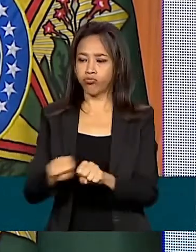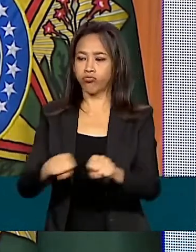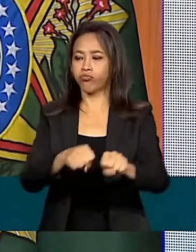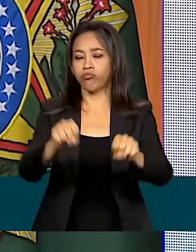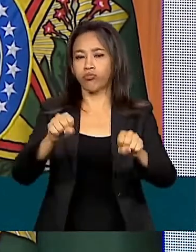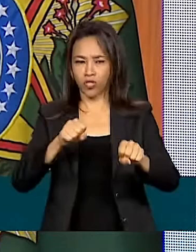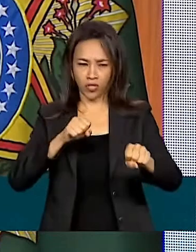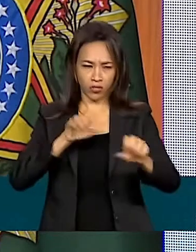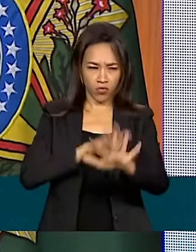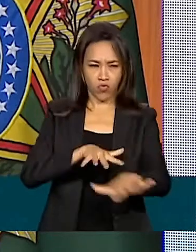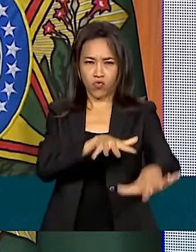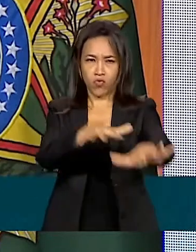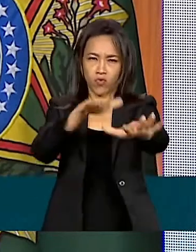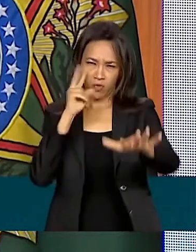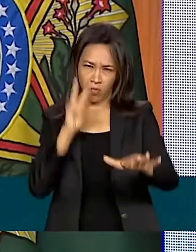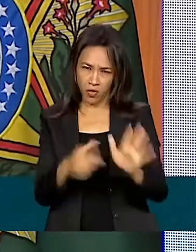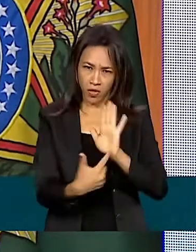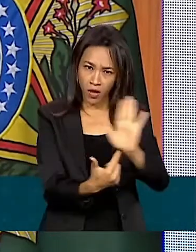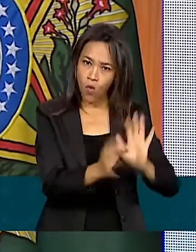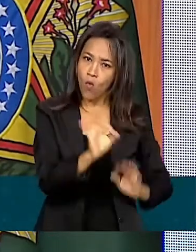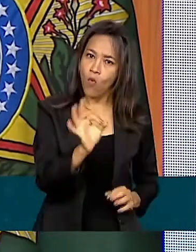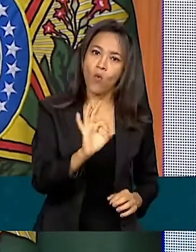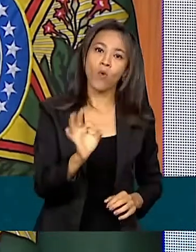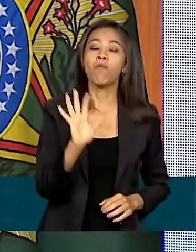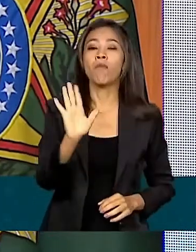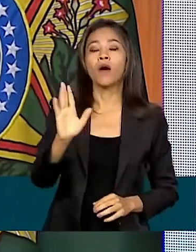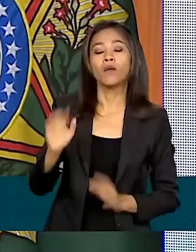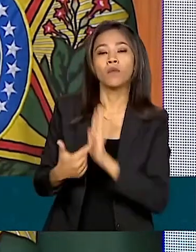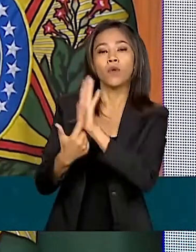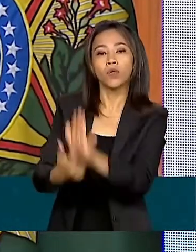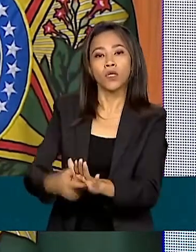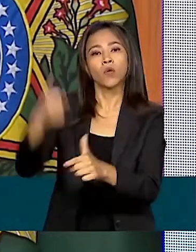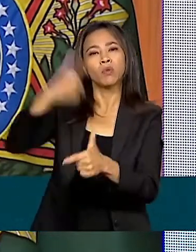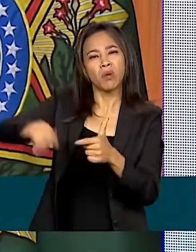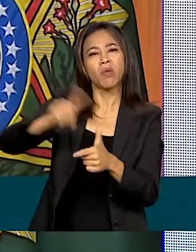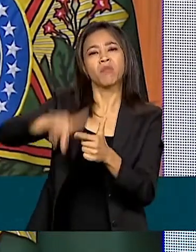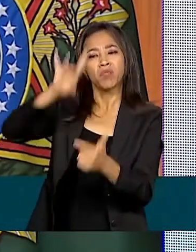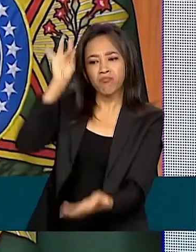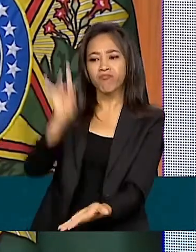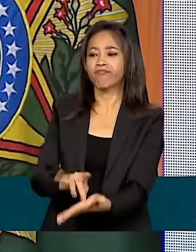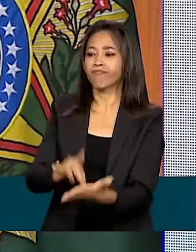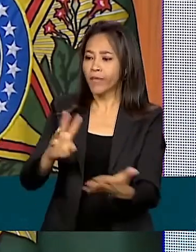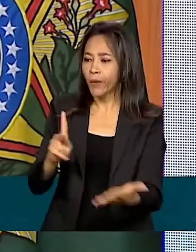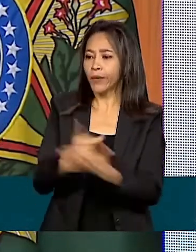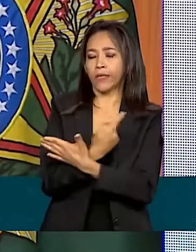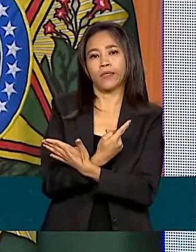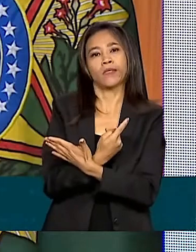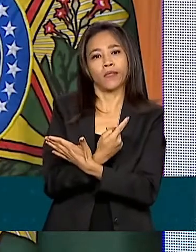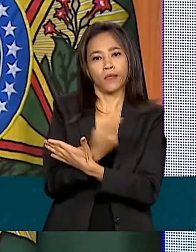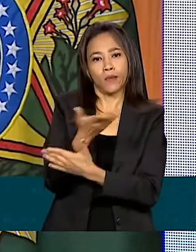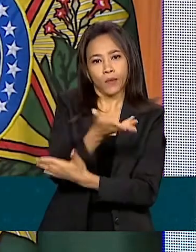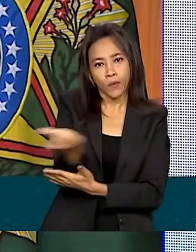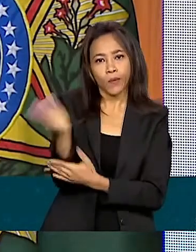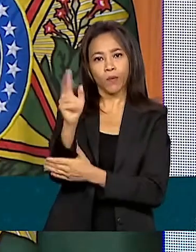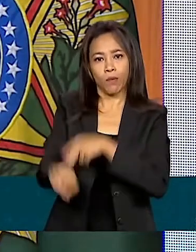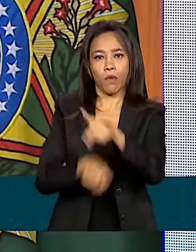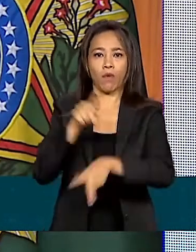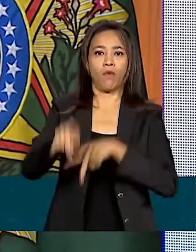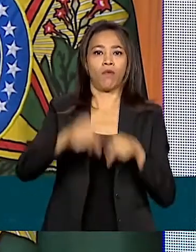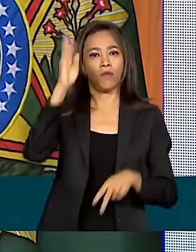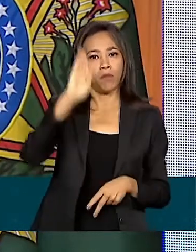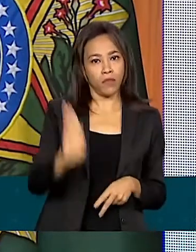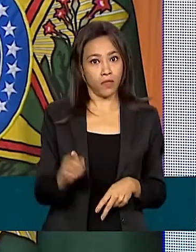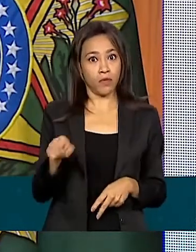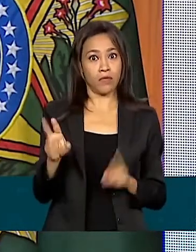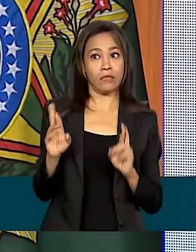voltou a discutir os problemas reais que o povo brasileiro vive a expectativa do Povo